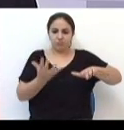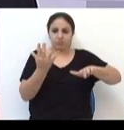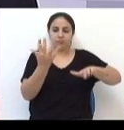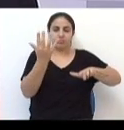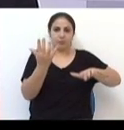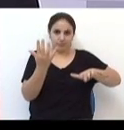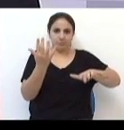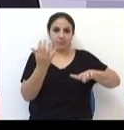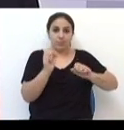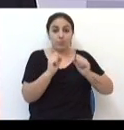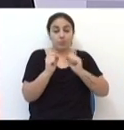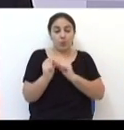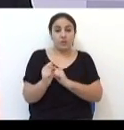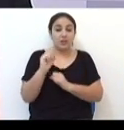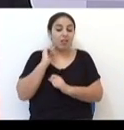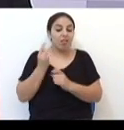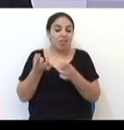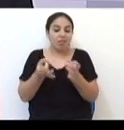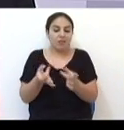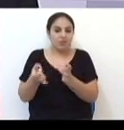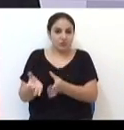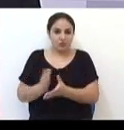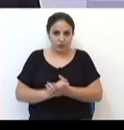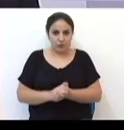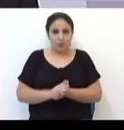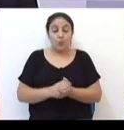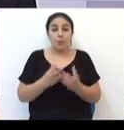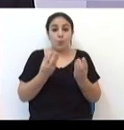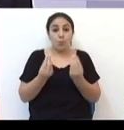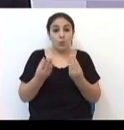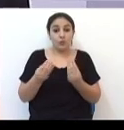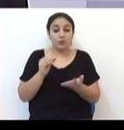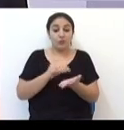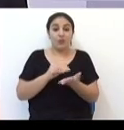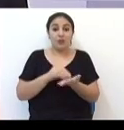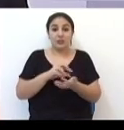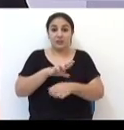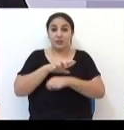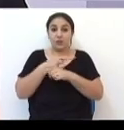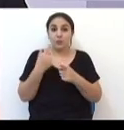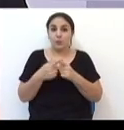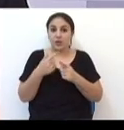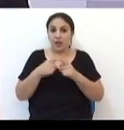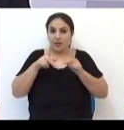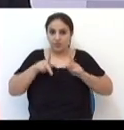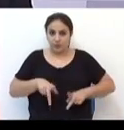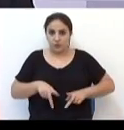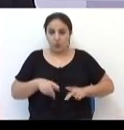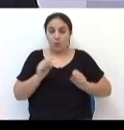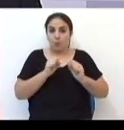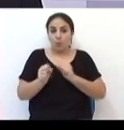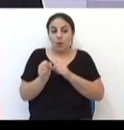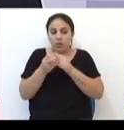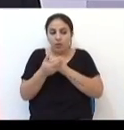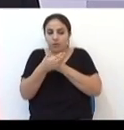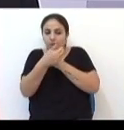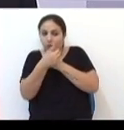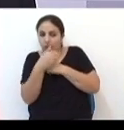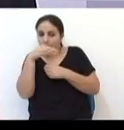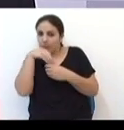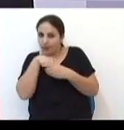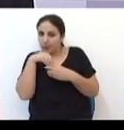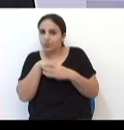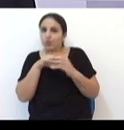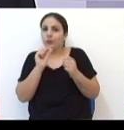se tornando até depósitos irregulares de lixo, muitos com causa de insegurança, porque o mato fica alto, faz com que pessoas se escondam